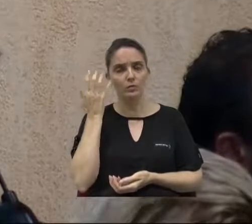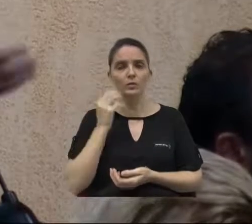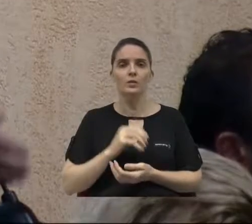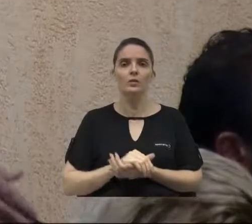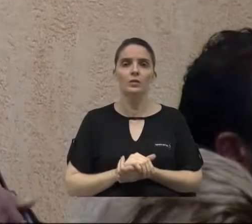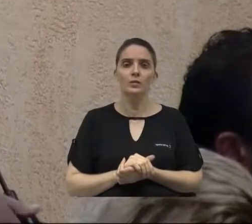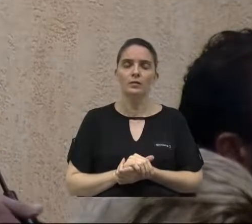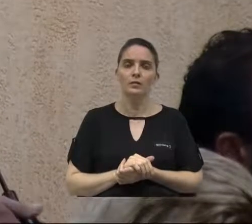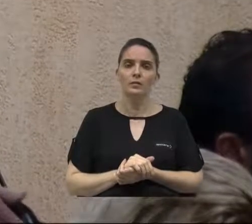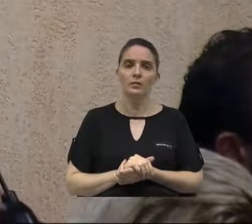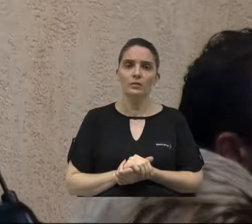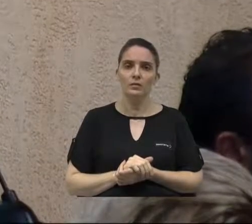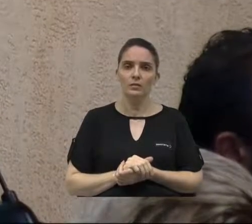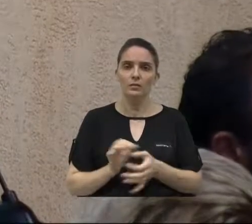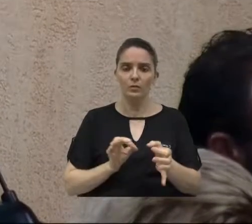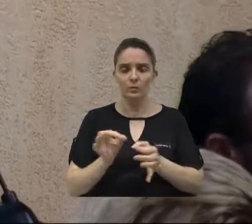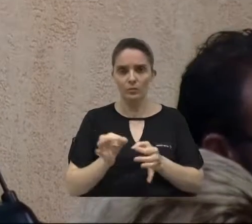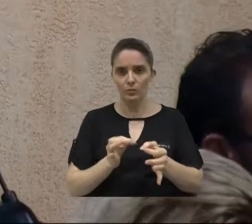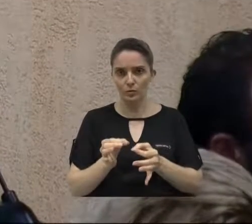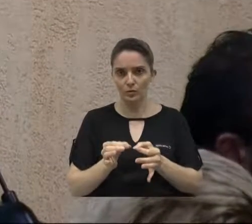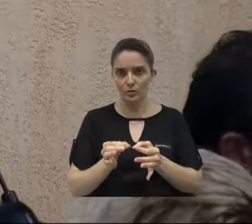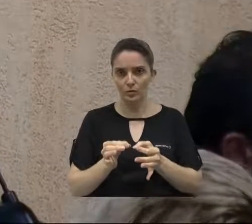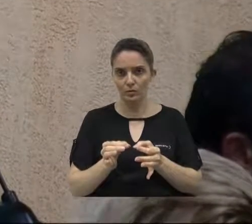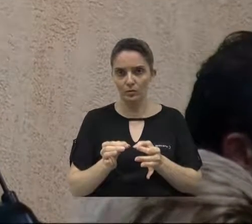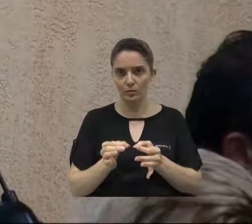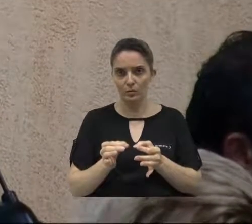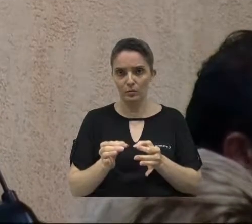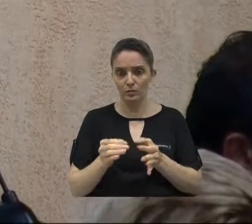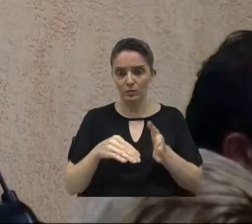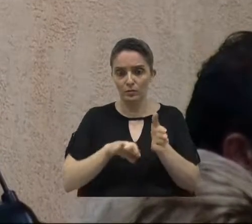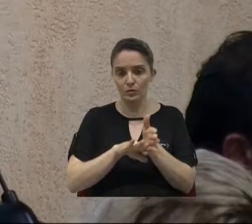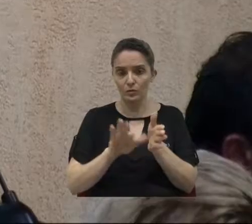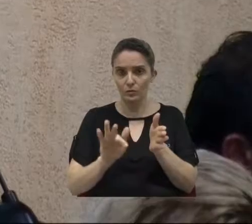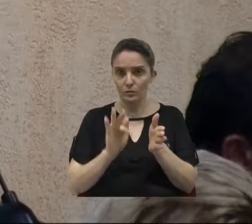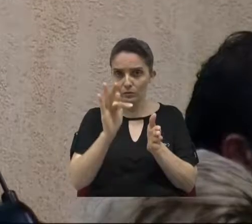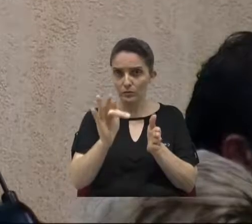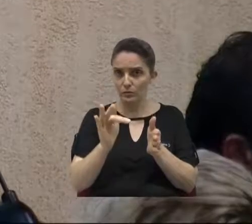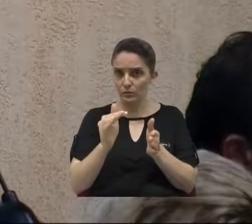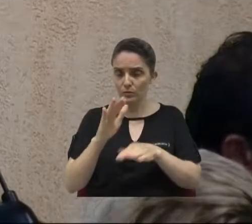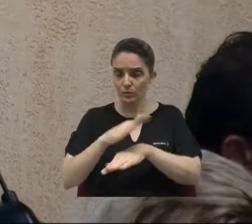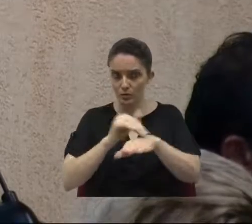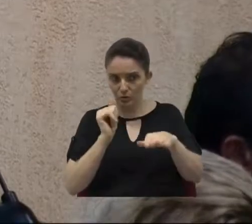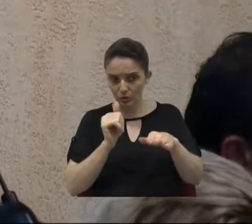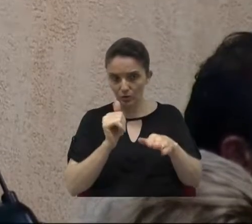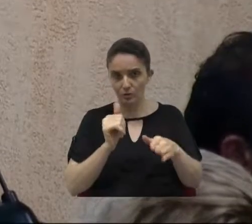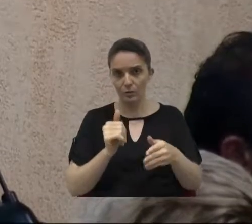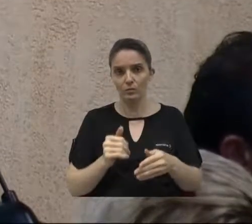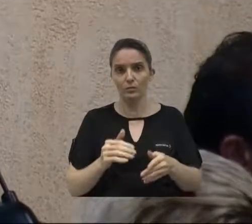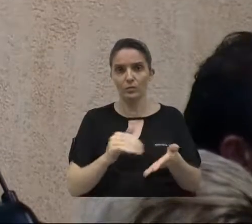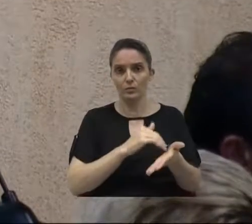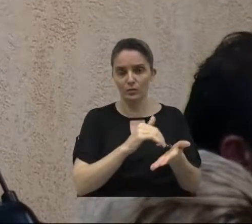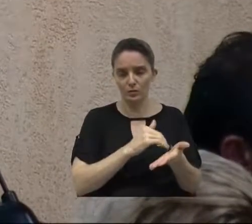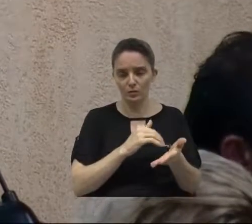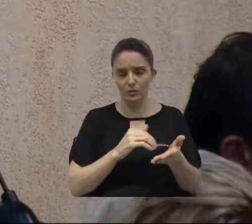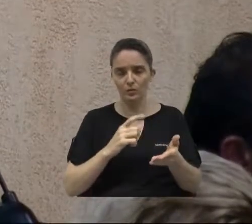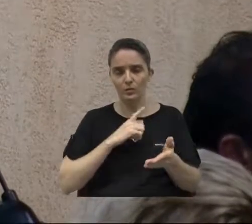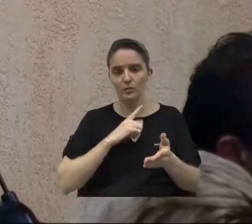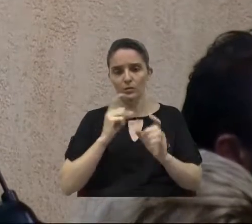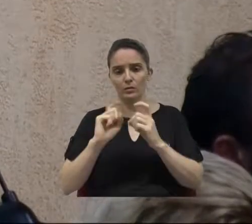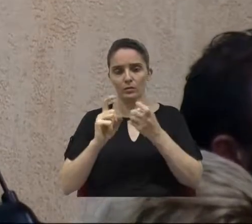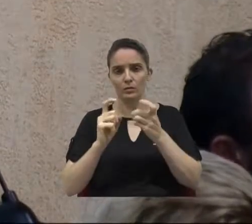com esse projeto que está por vir. Aí a gente pode estar chamando o secretário e fazendo essa audiência pública. Obrigado, senhor